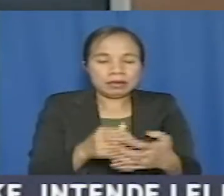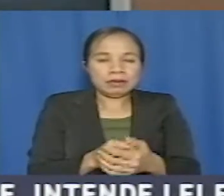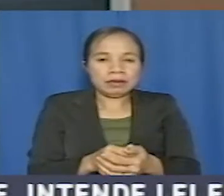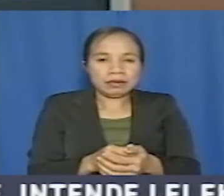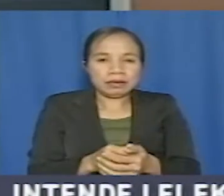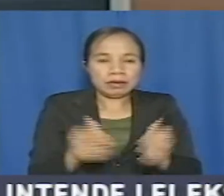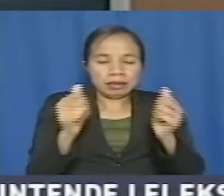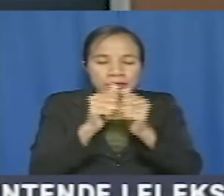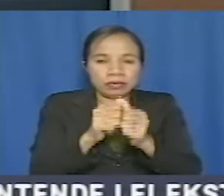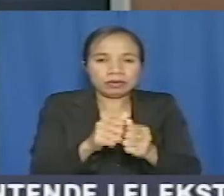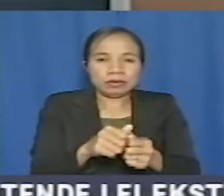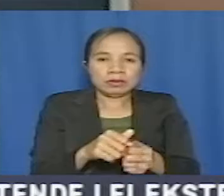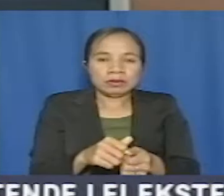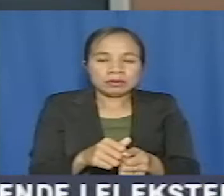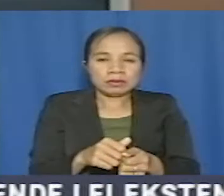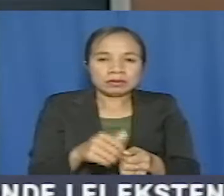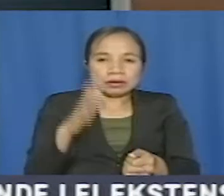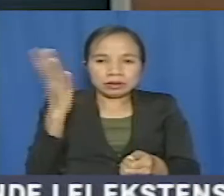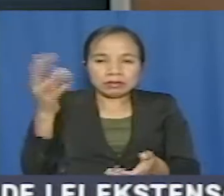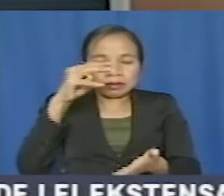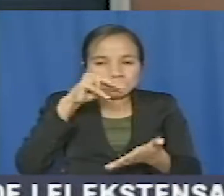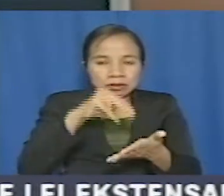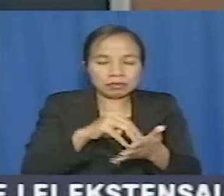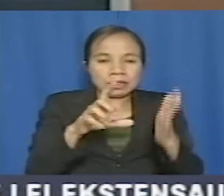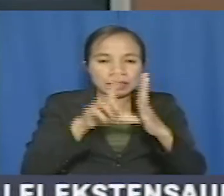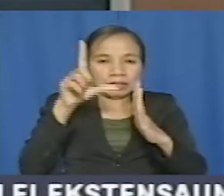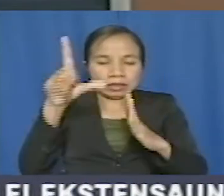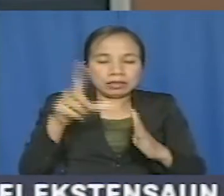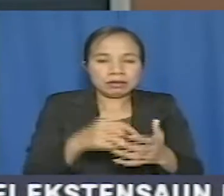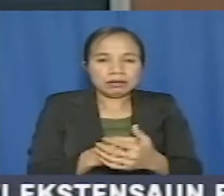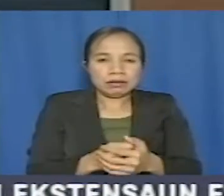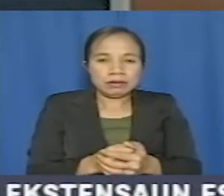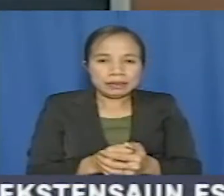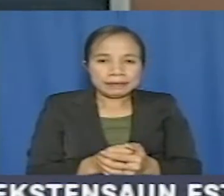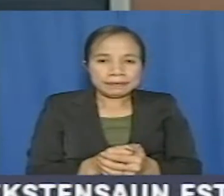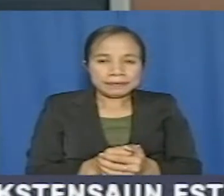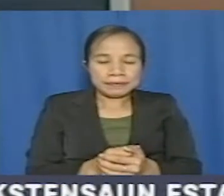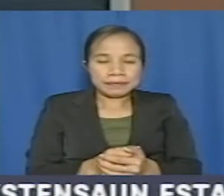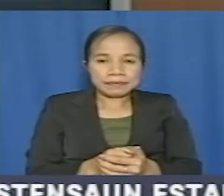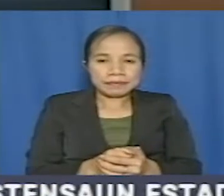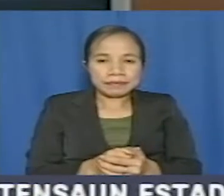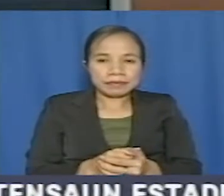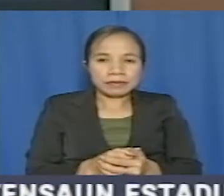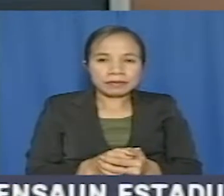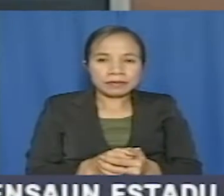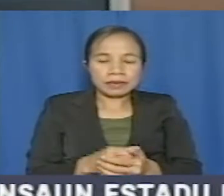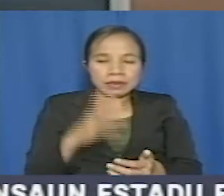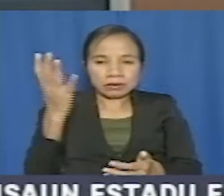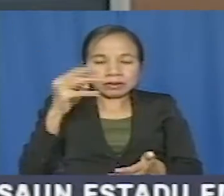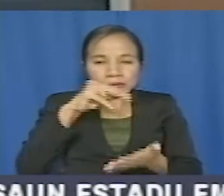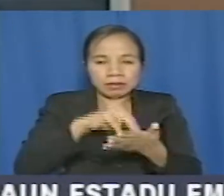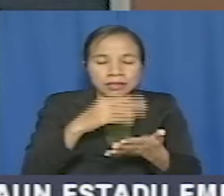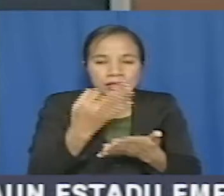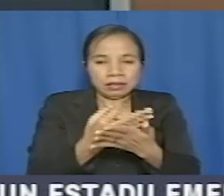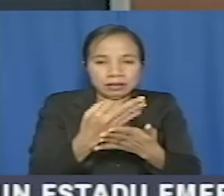quase 50 mil toneladas, né? Quase colo de itaba, será de lima por ribo, 50 mil dólares.